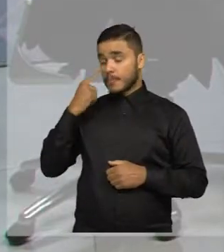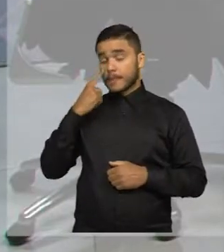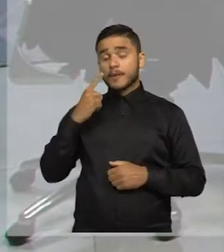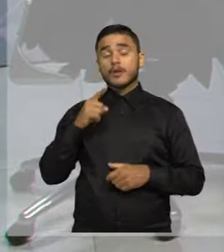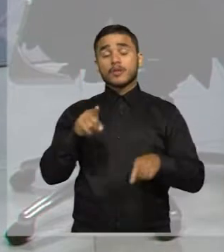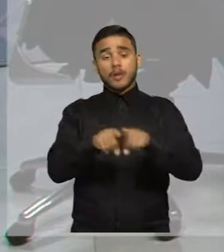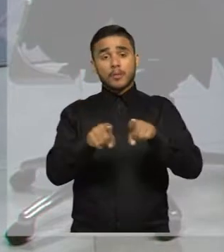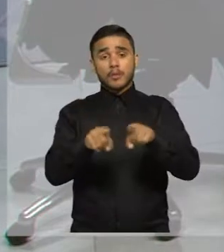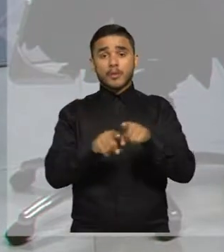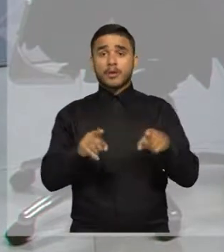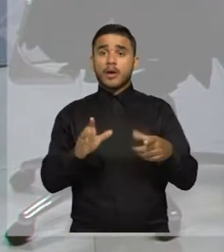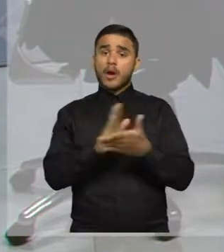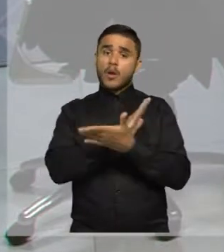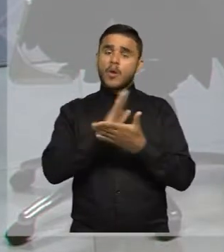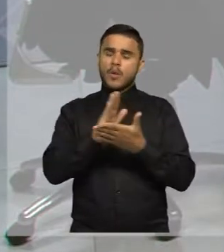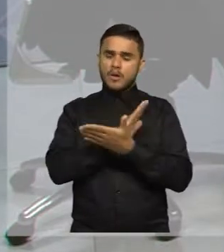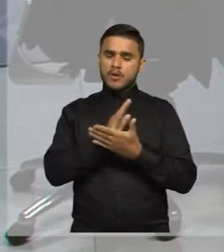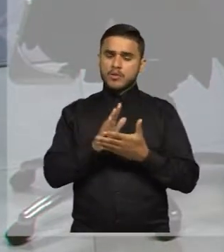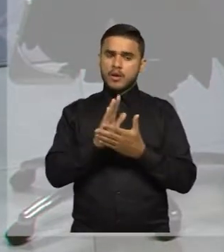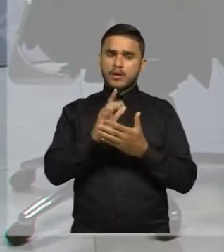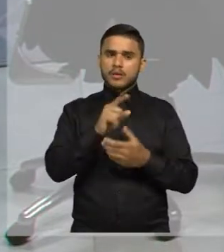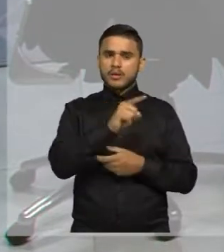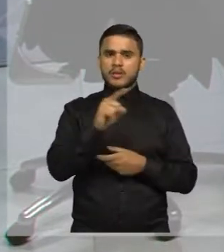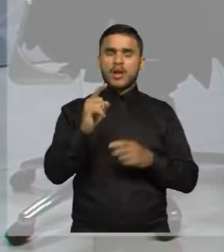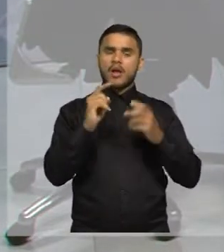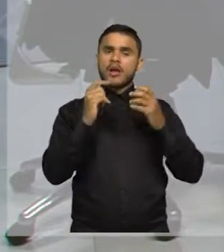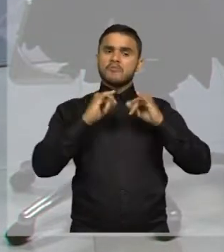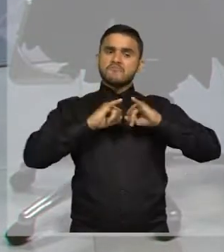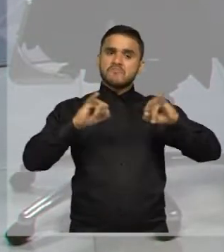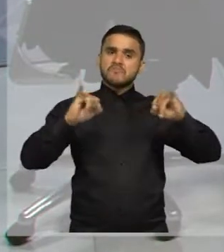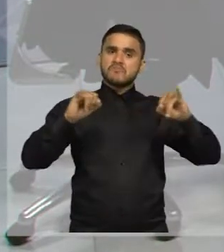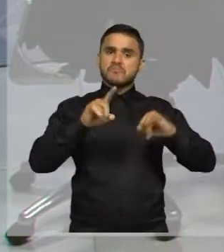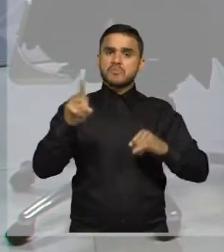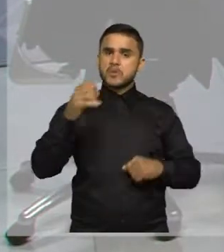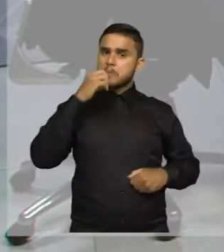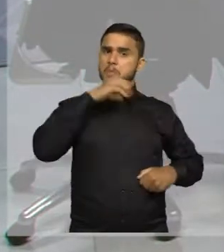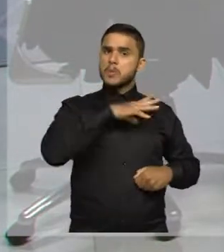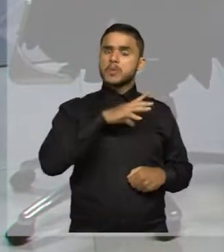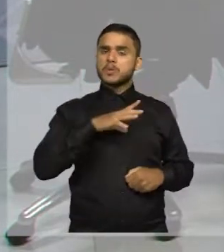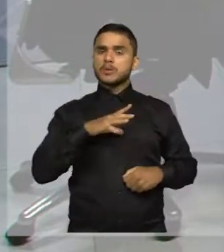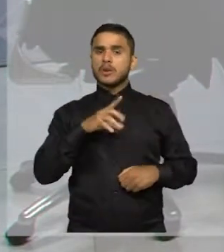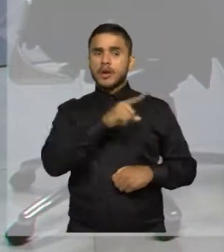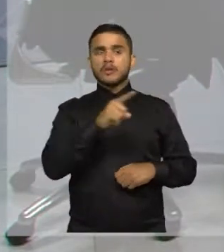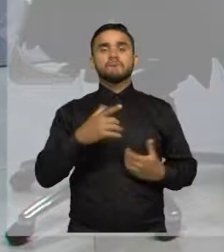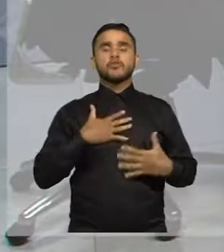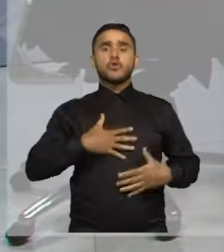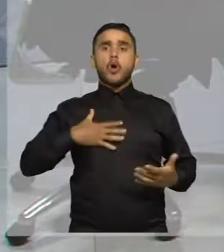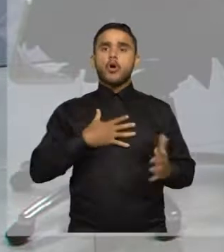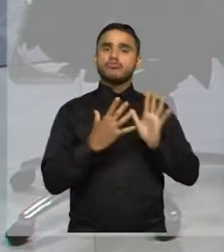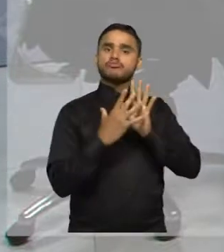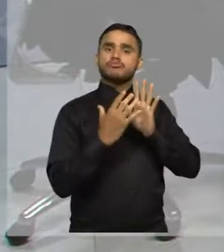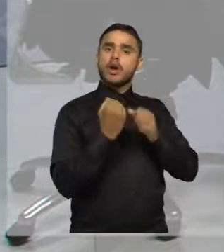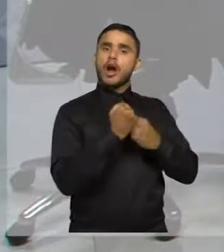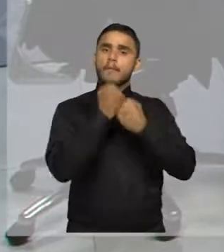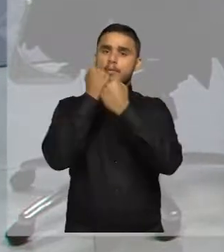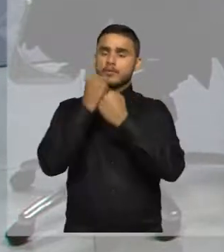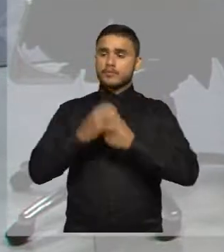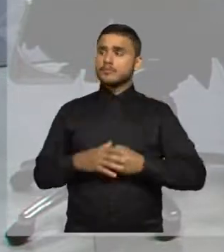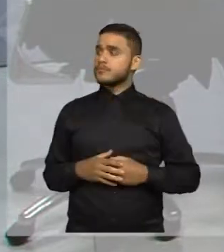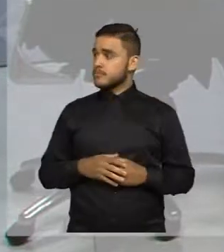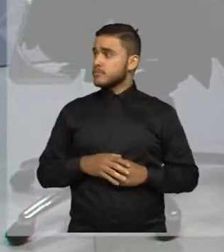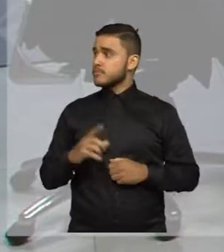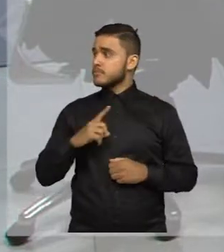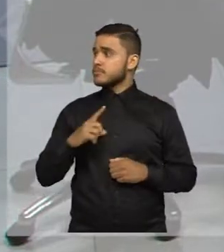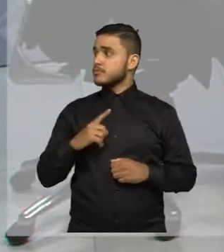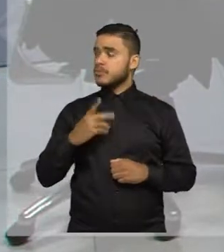uma certa parcela da massa popular que gosta de certas frases realmente grosseiras. E que eu acredito que sejam